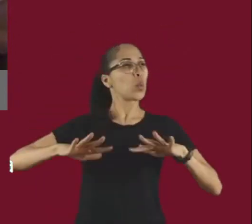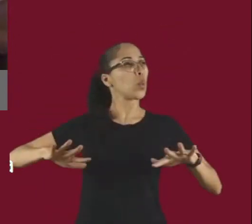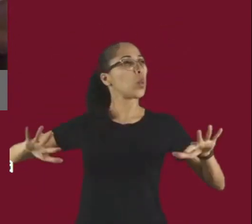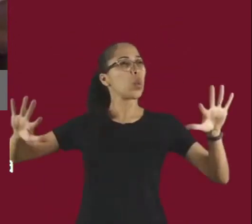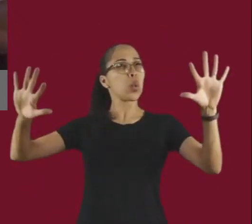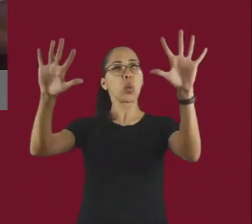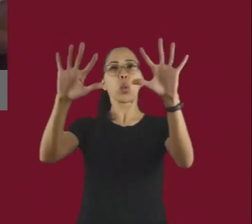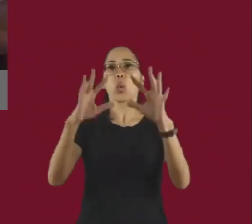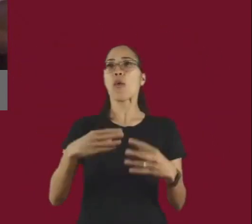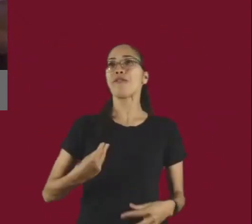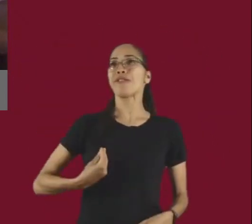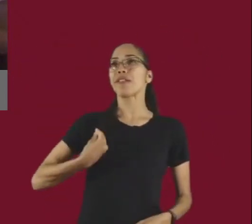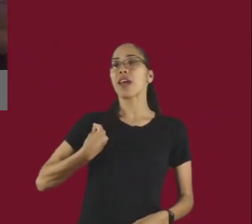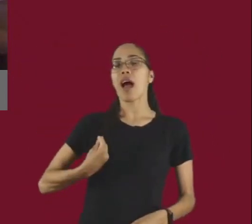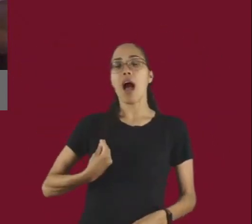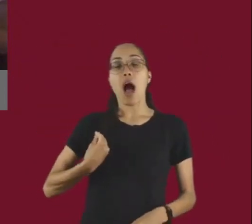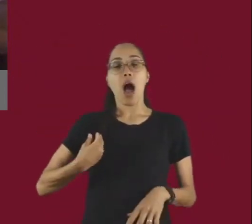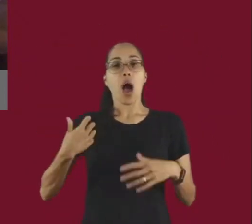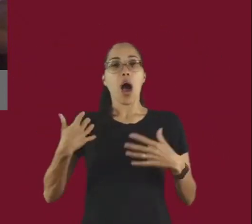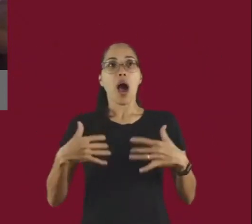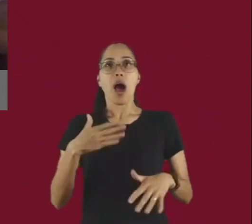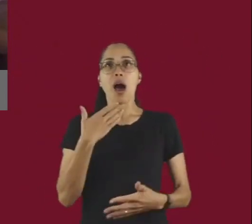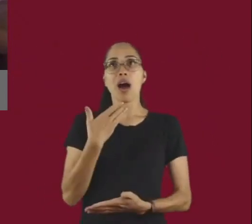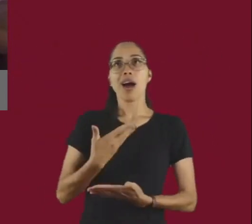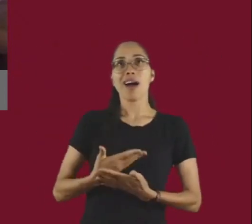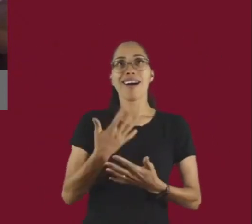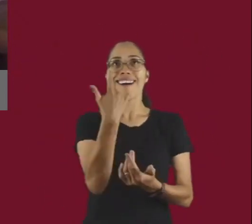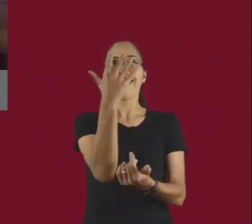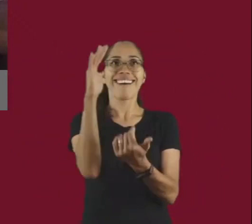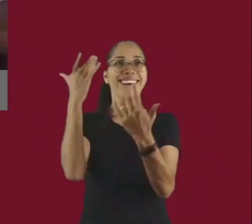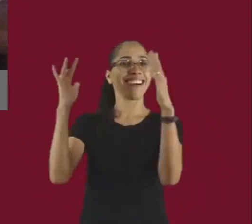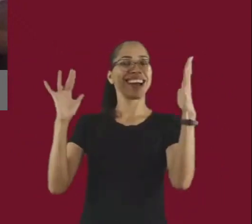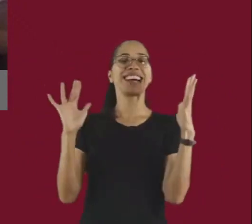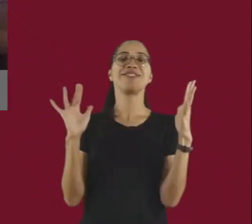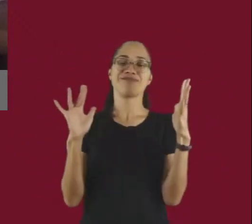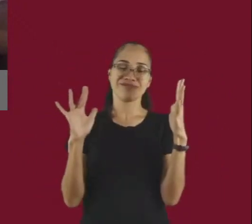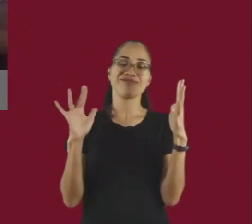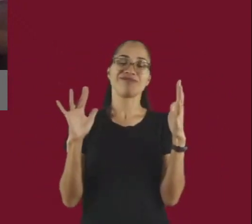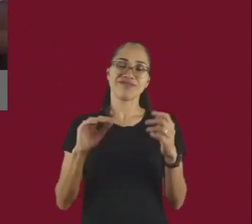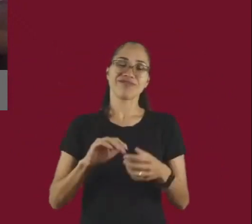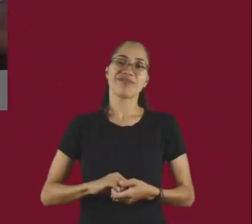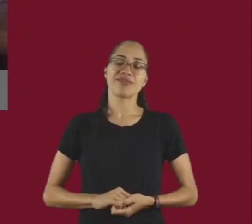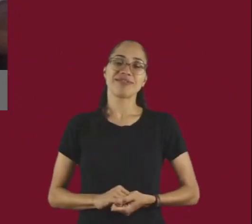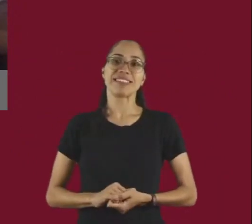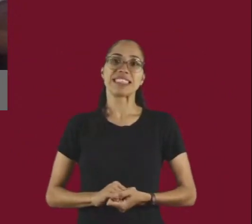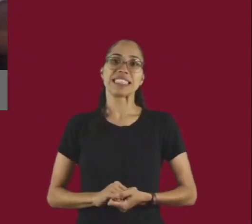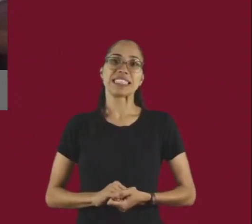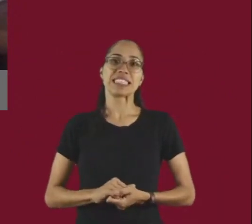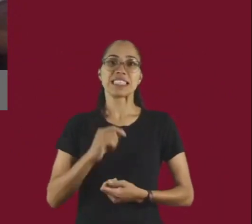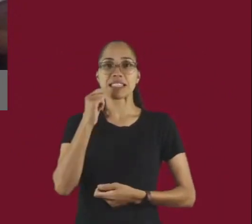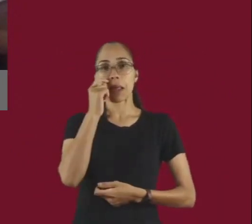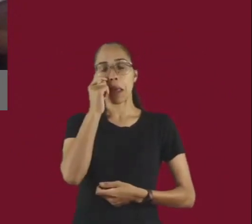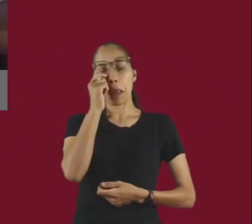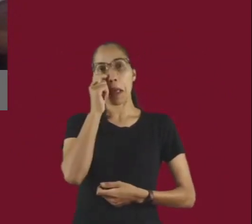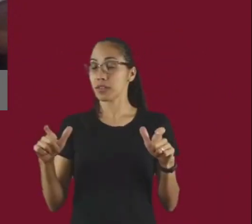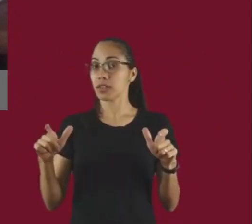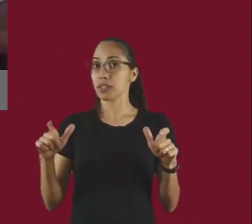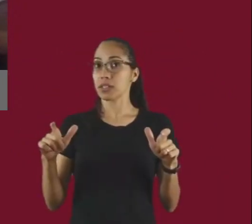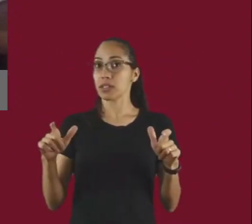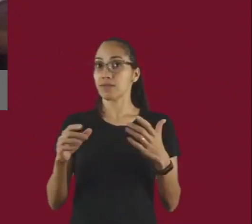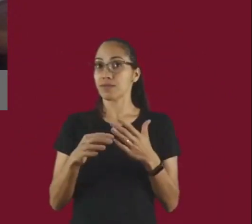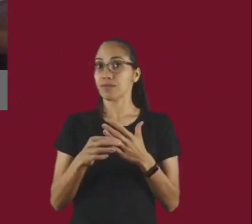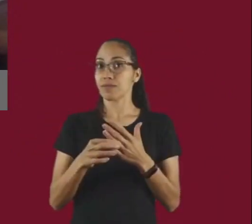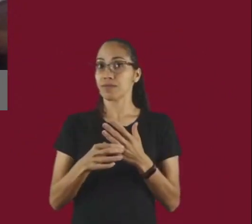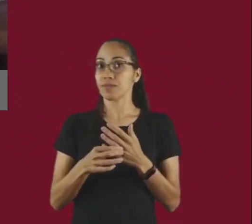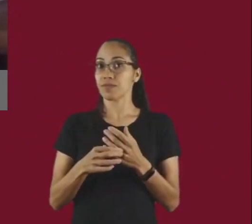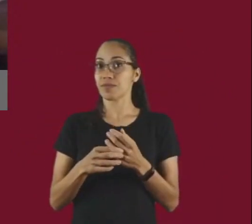vida que é a natureza, da qual grande parte da nossa espécie, por